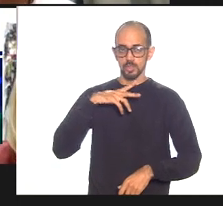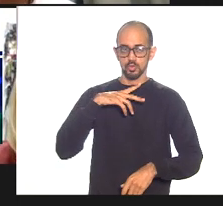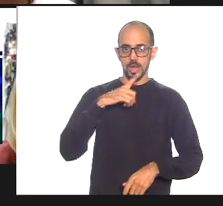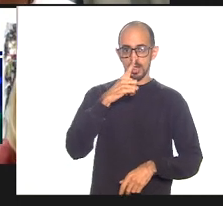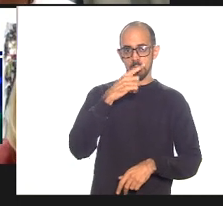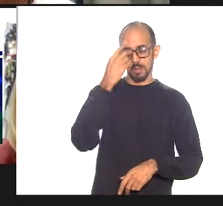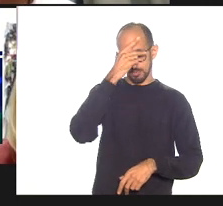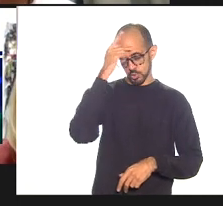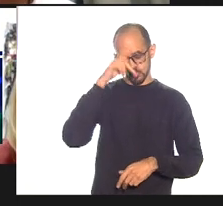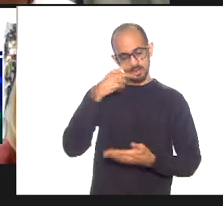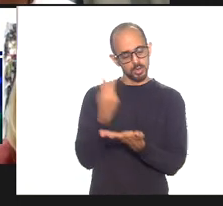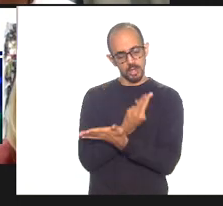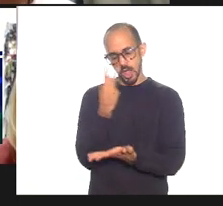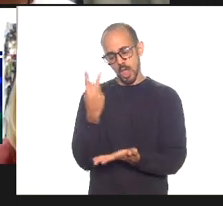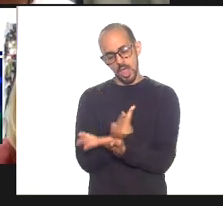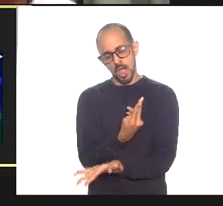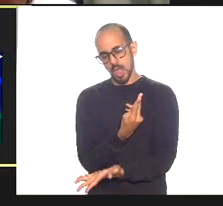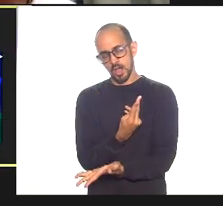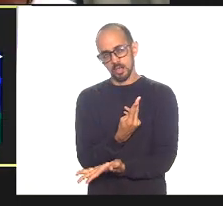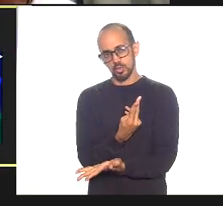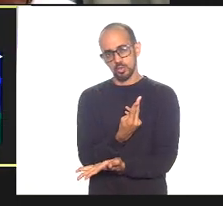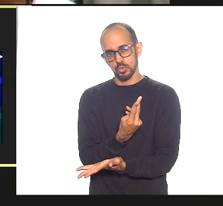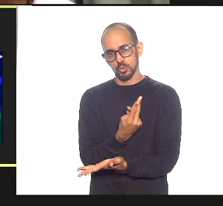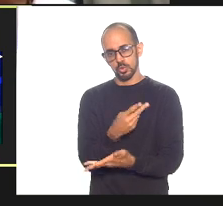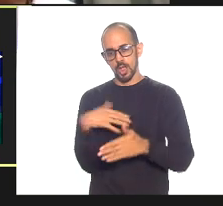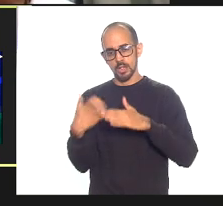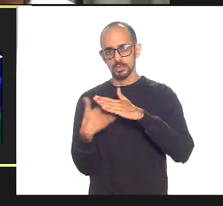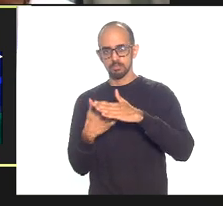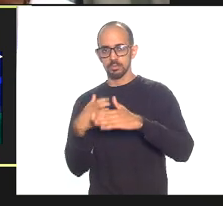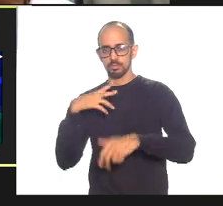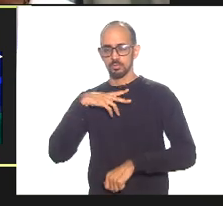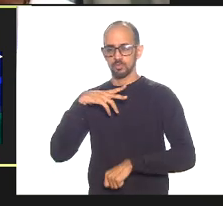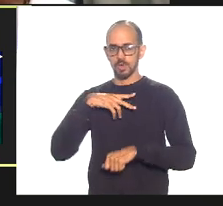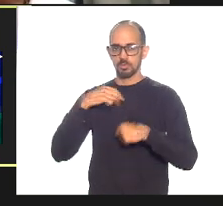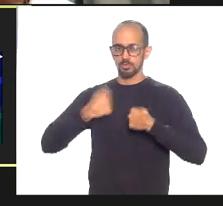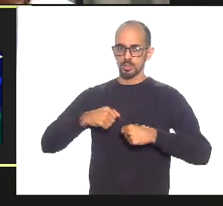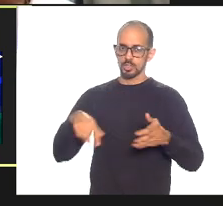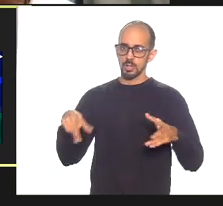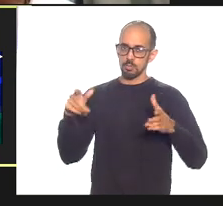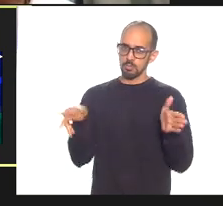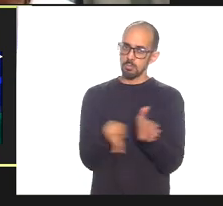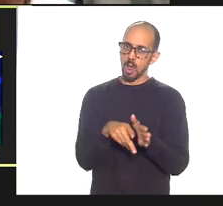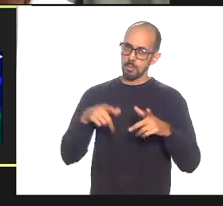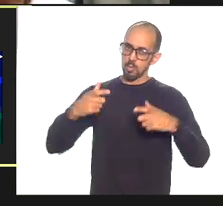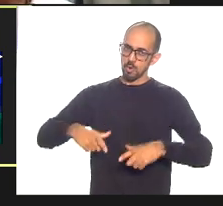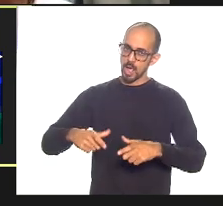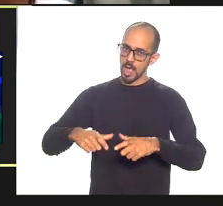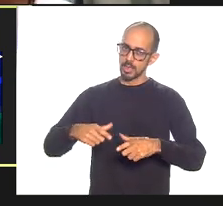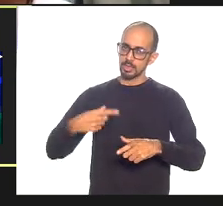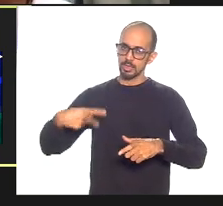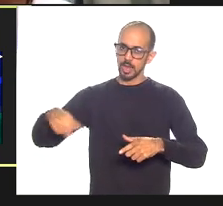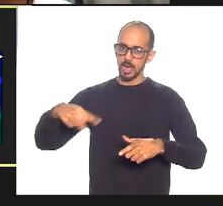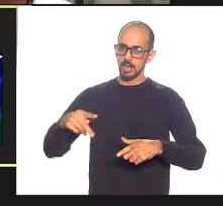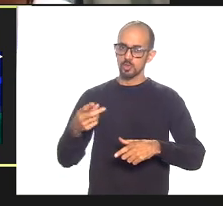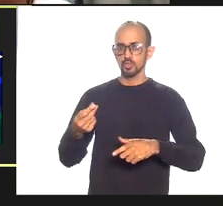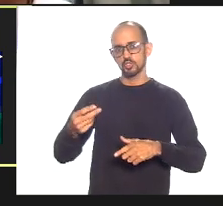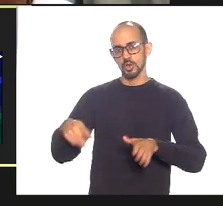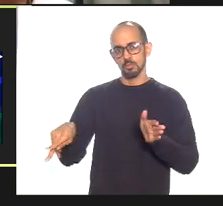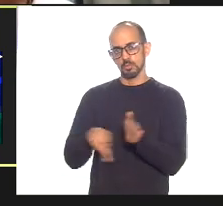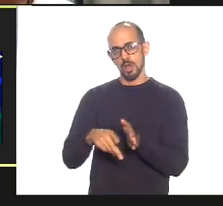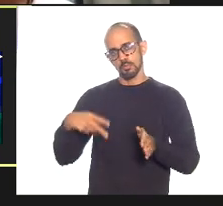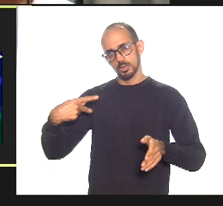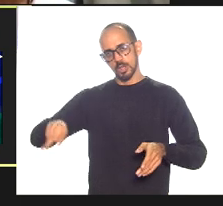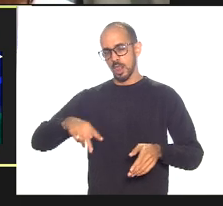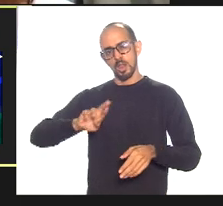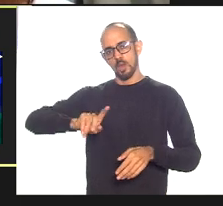tá errado a iniciativa privada tem que pegar os passos dela o dinheiro tempo que não dinheiro do que é